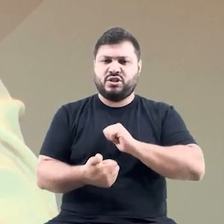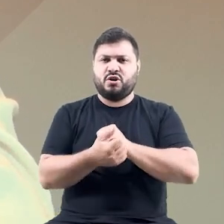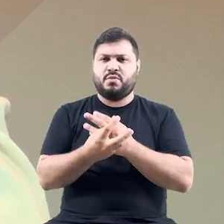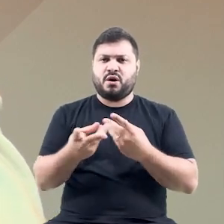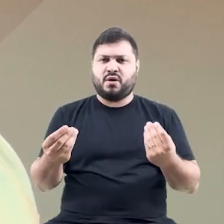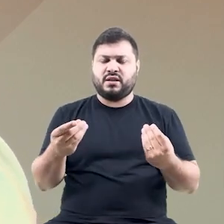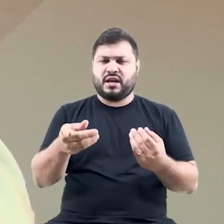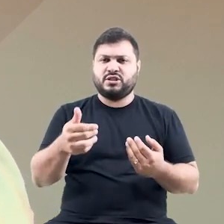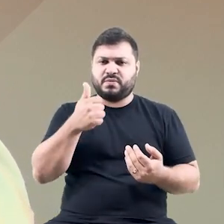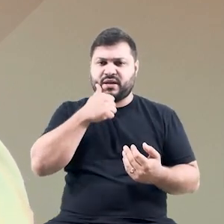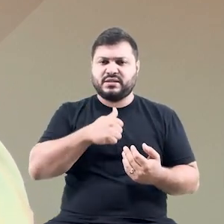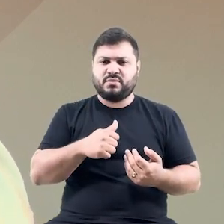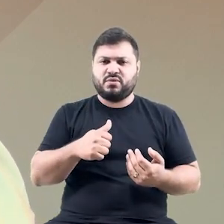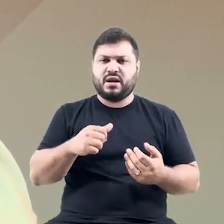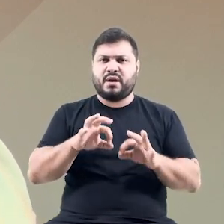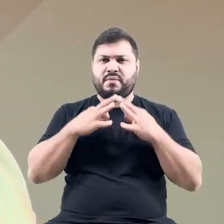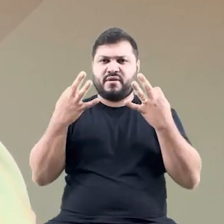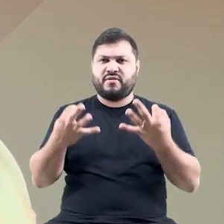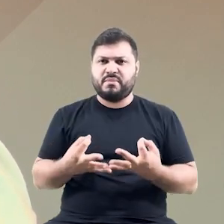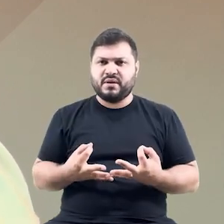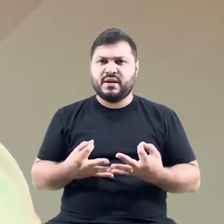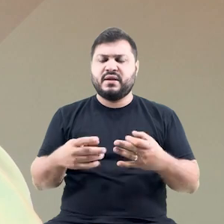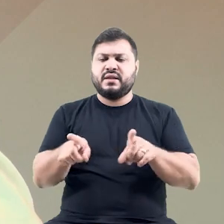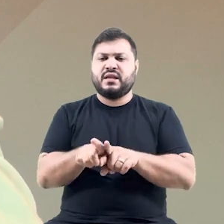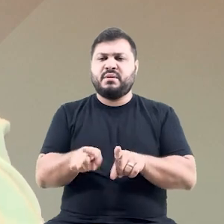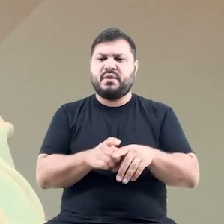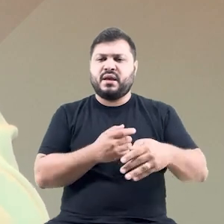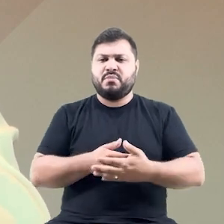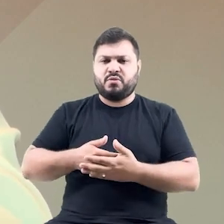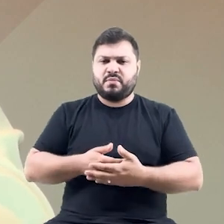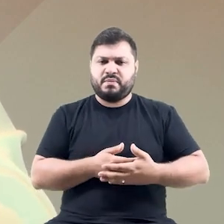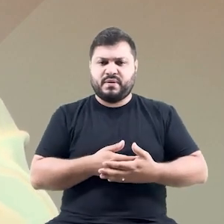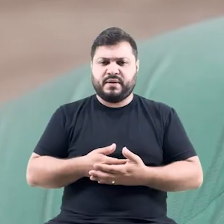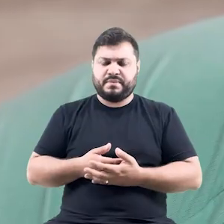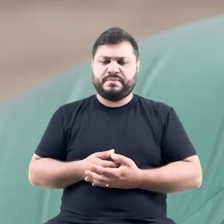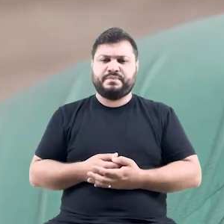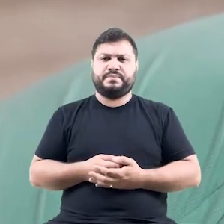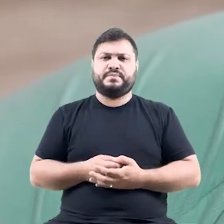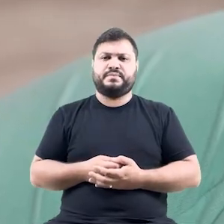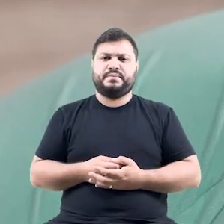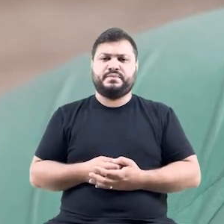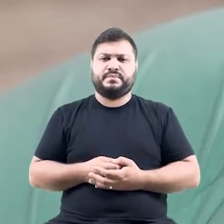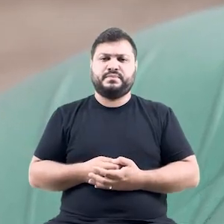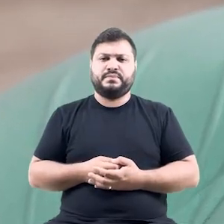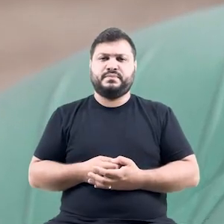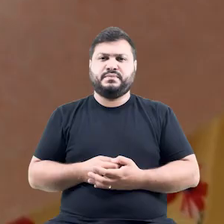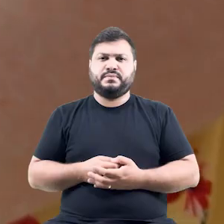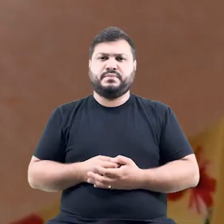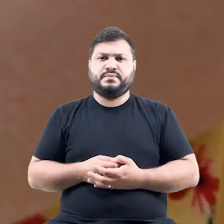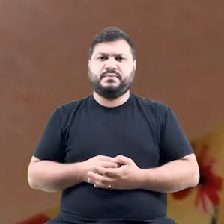uma qualidade de vida para essa mulher, para a família e para o bebê no nascimento.